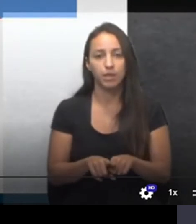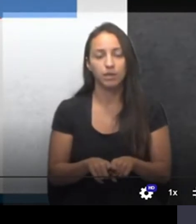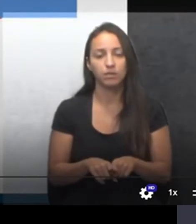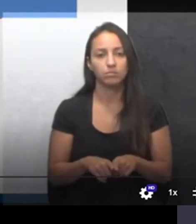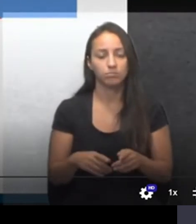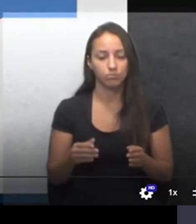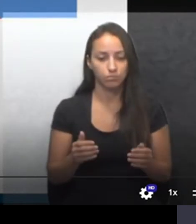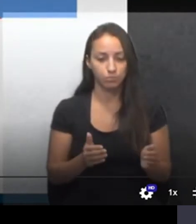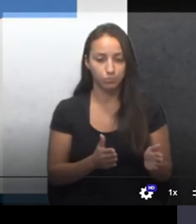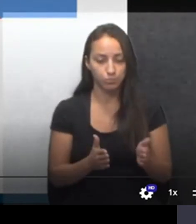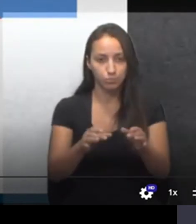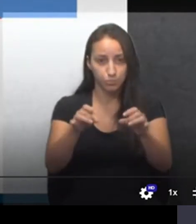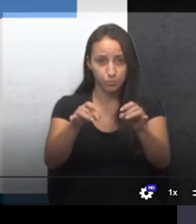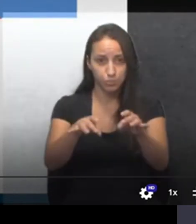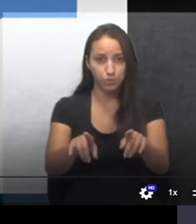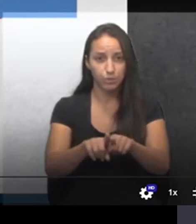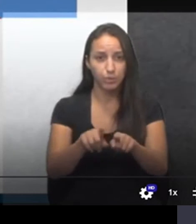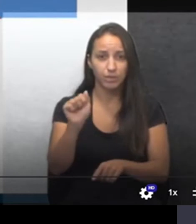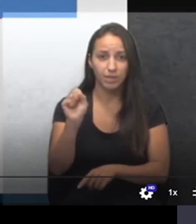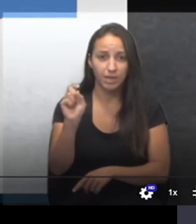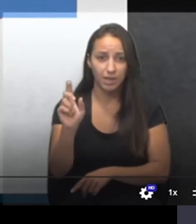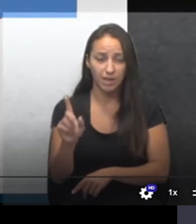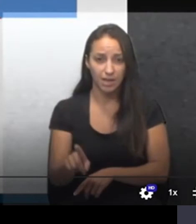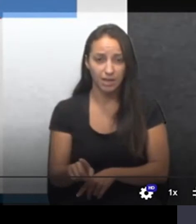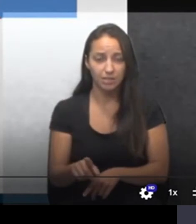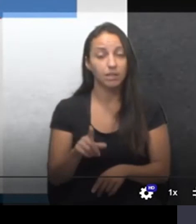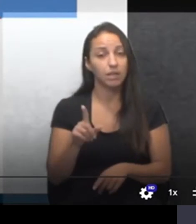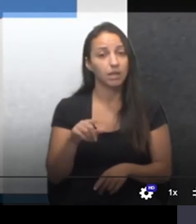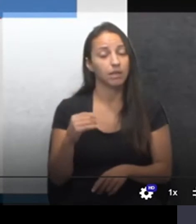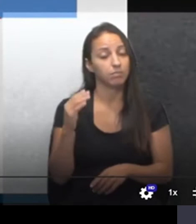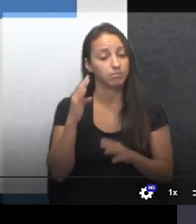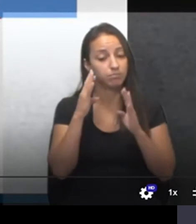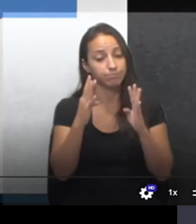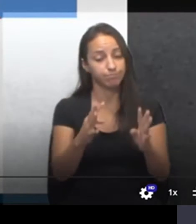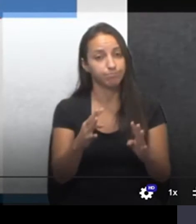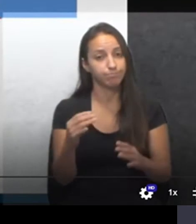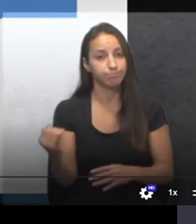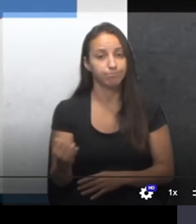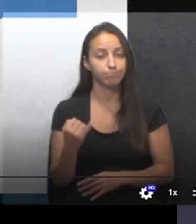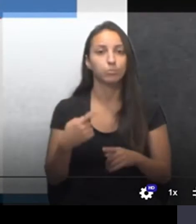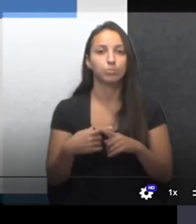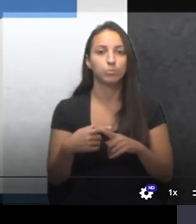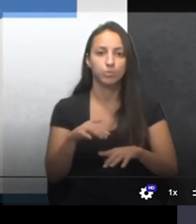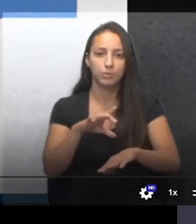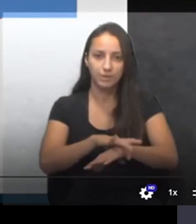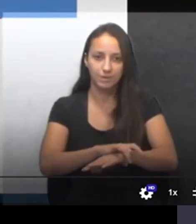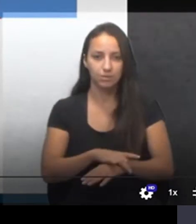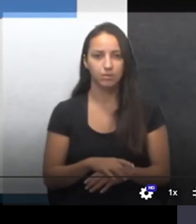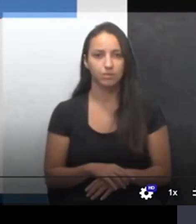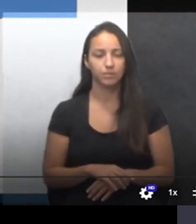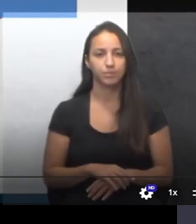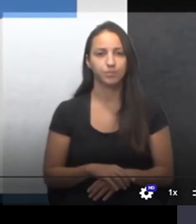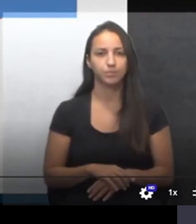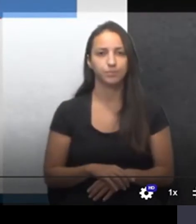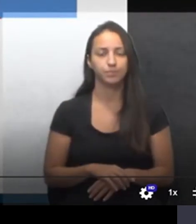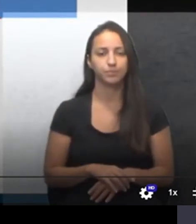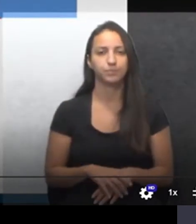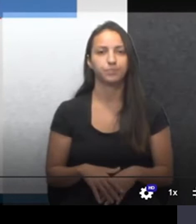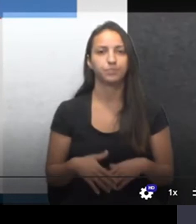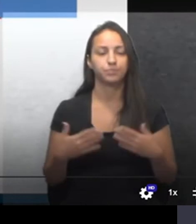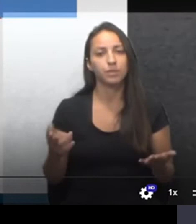do lixo e do gás são fatores que exigem grande atenção dos projetistas por questões de segurança, sempre ela, não é